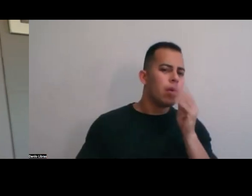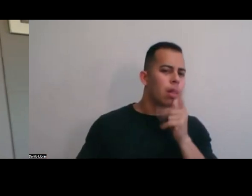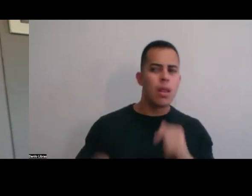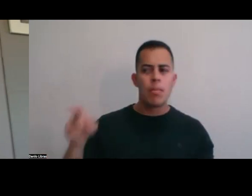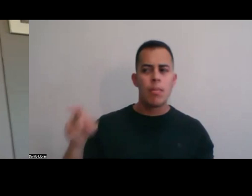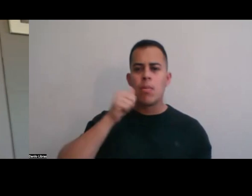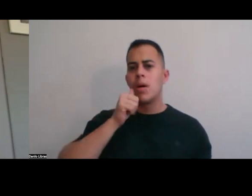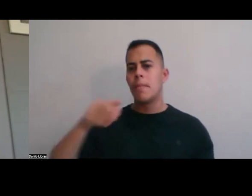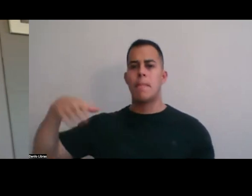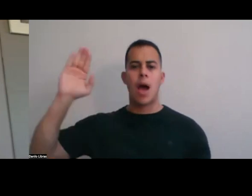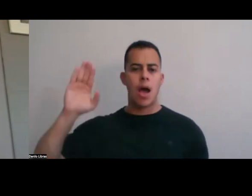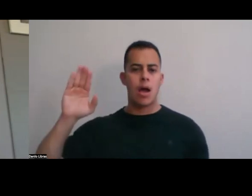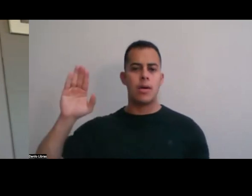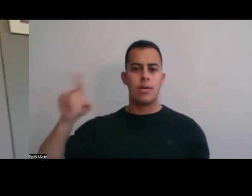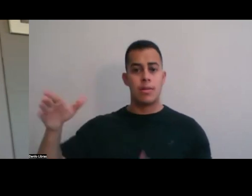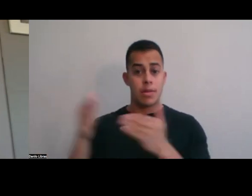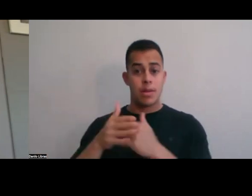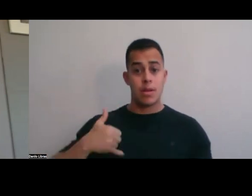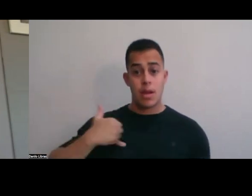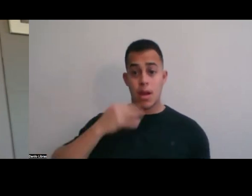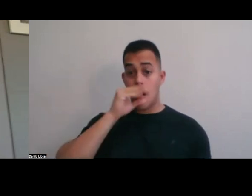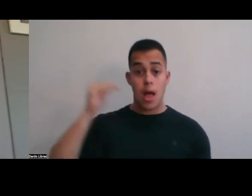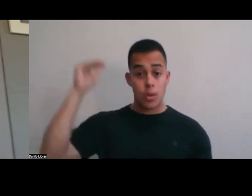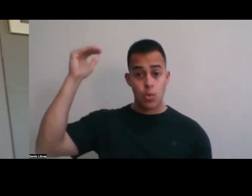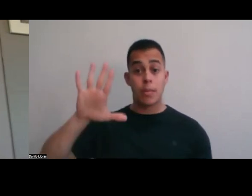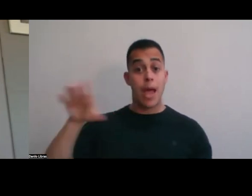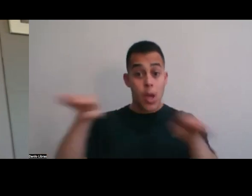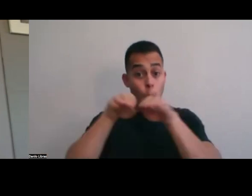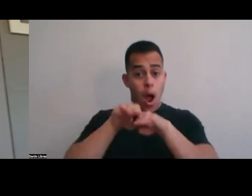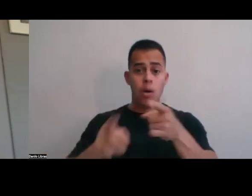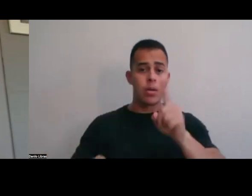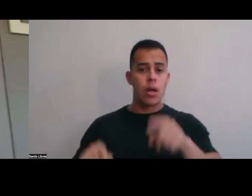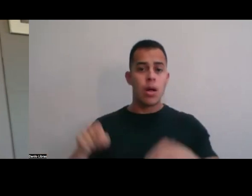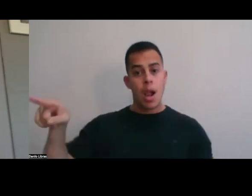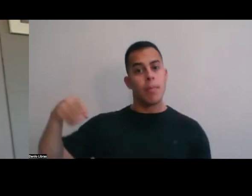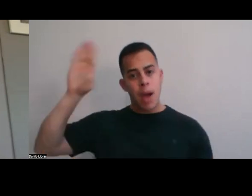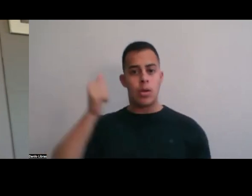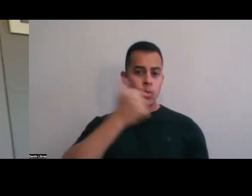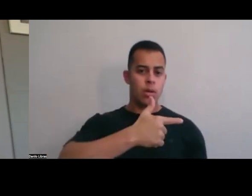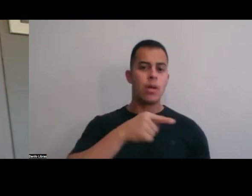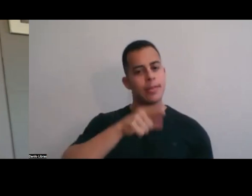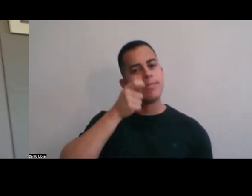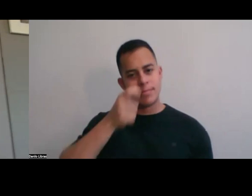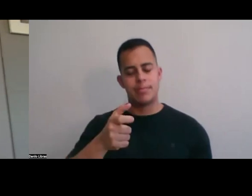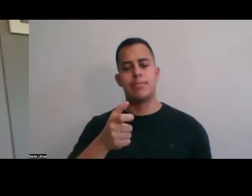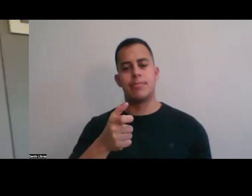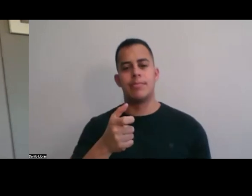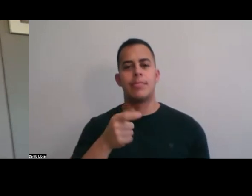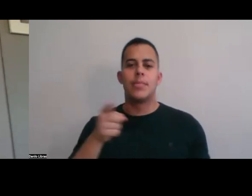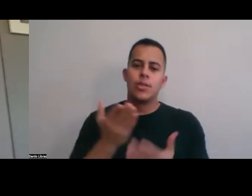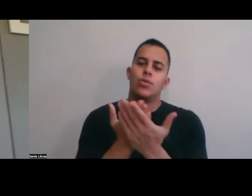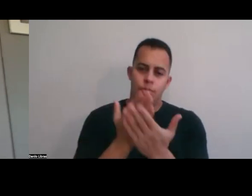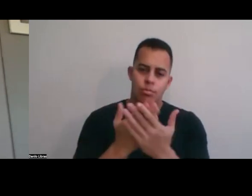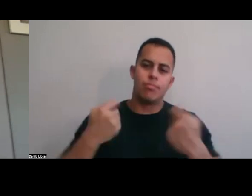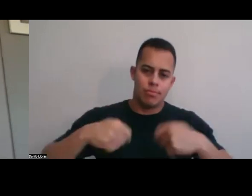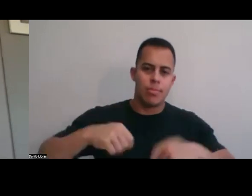metabólica? Dura até a vida adulta, mas não dura de forma igual. Isso que é interessante, sabe? E, enfim, bom, muitos mais estudos, né, tem que ser